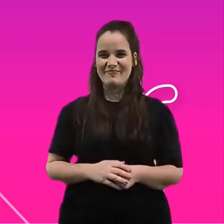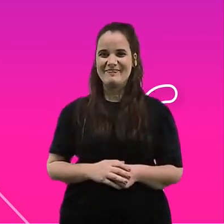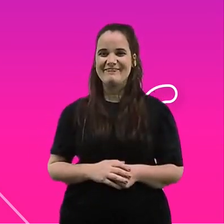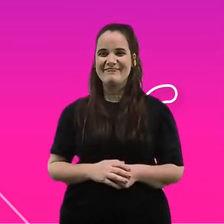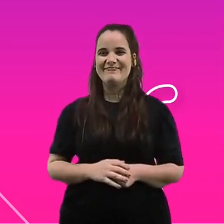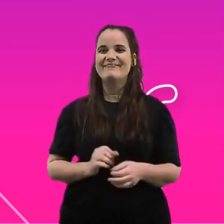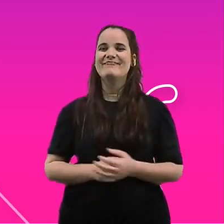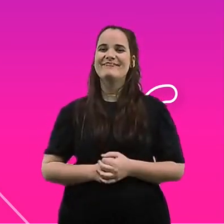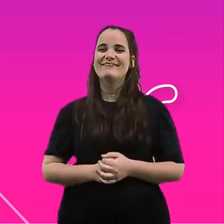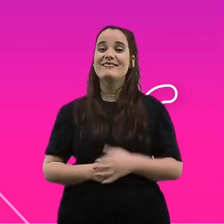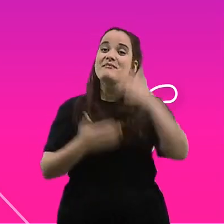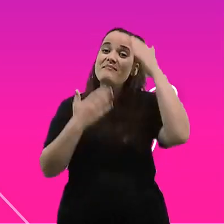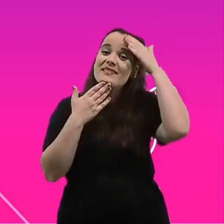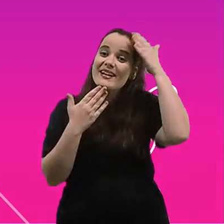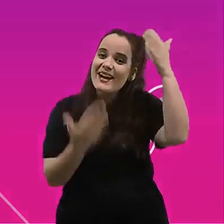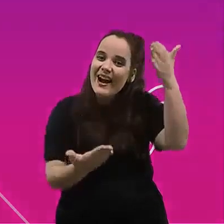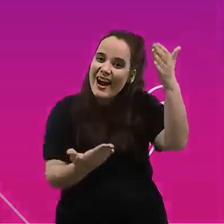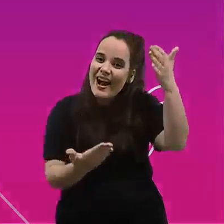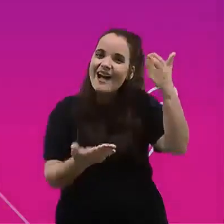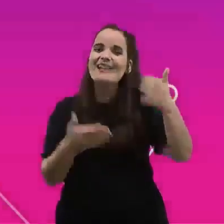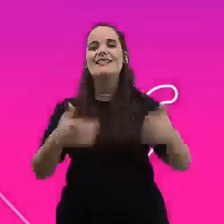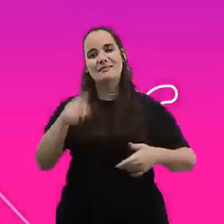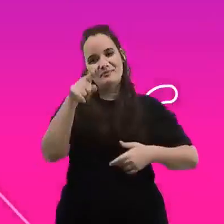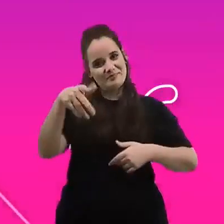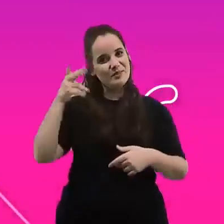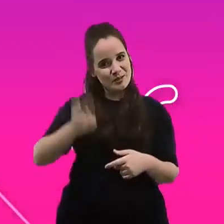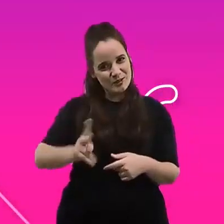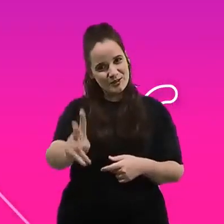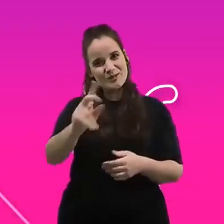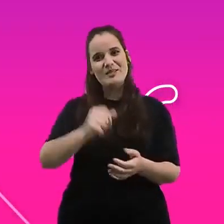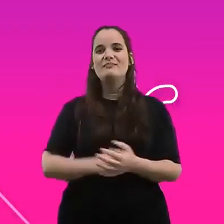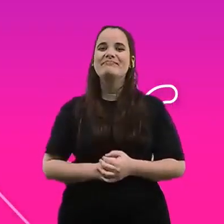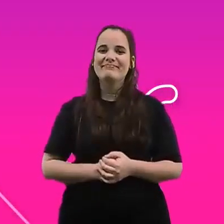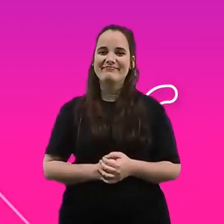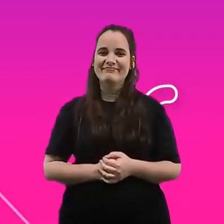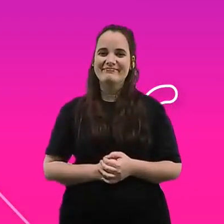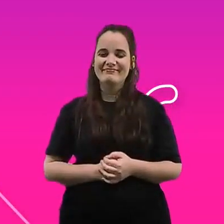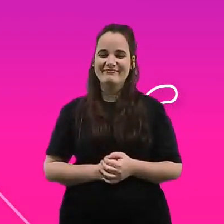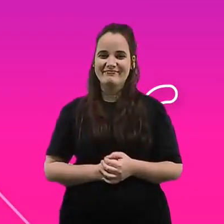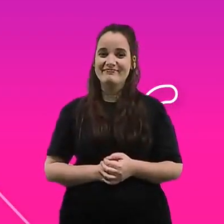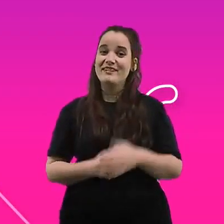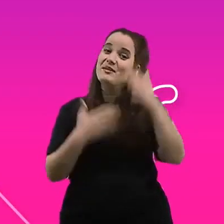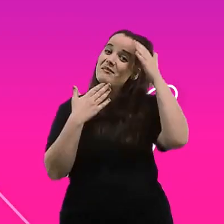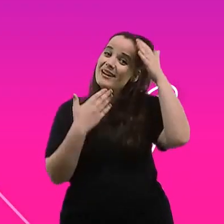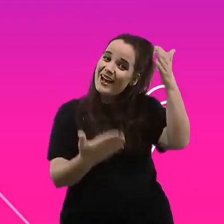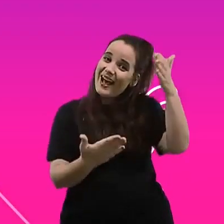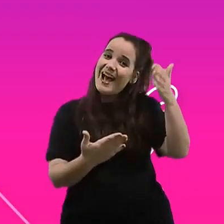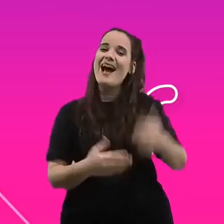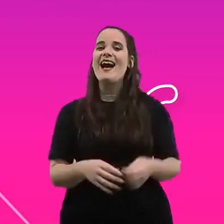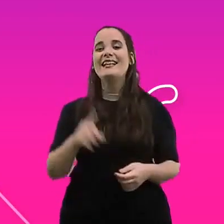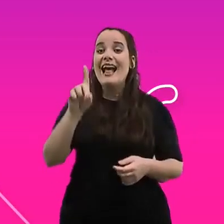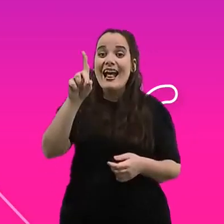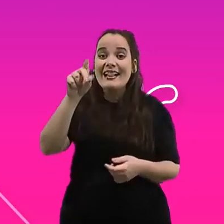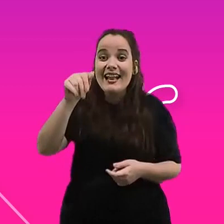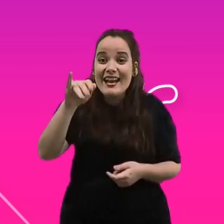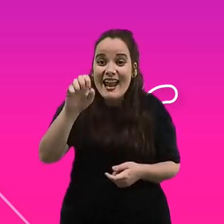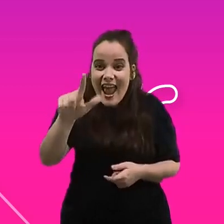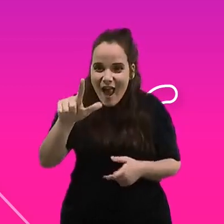Ferro. Obrigado, Rodrigo, e devolvo a palavra. Genial, muito obrigado. Obrigado, Daniel, pela participação